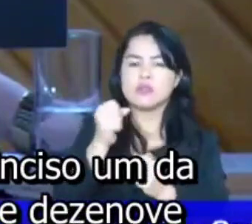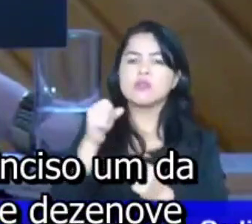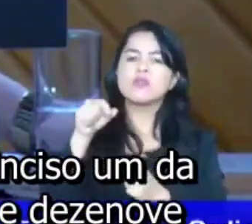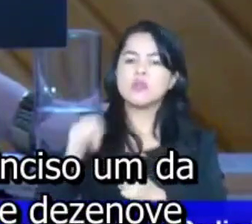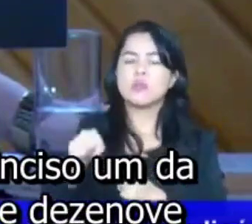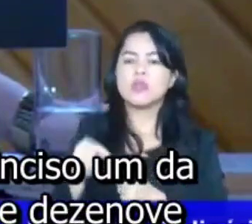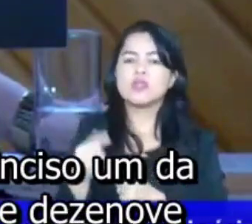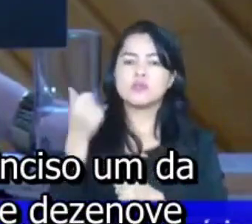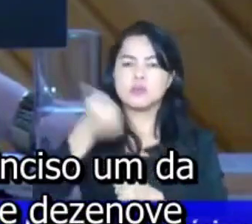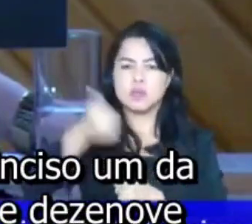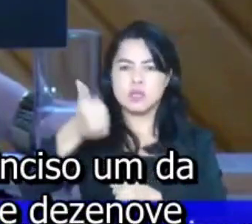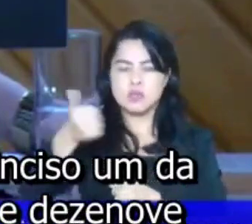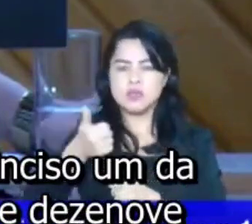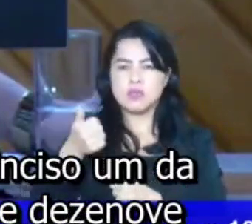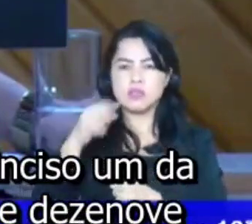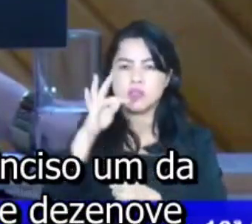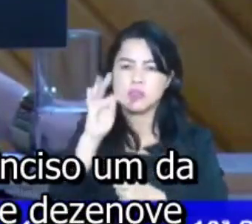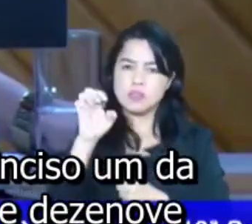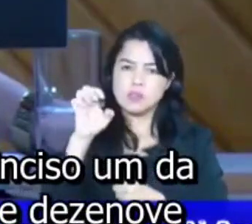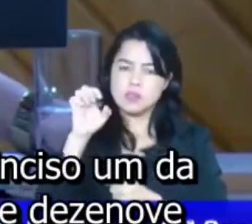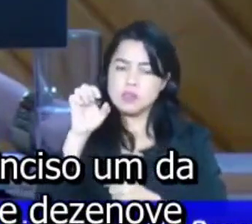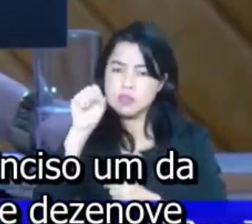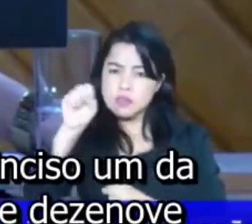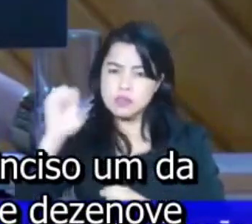1º, inciso 1 da resolução do TSE